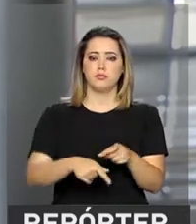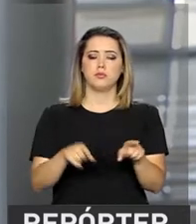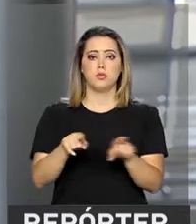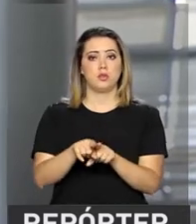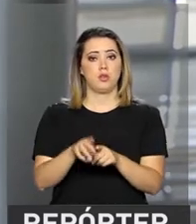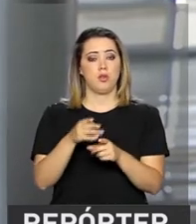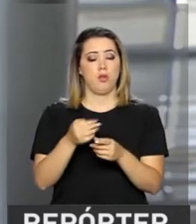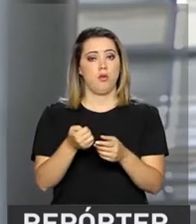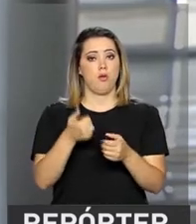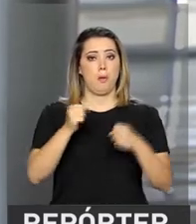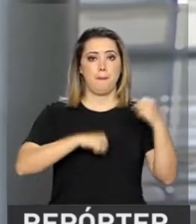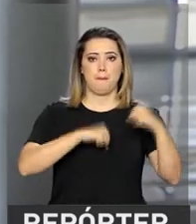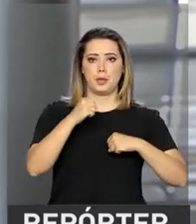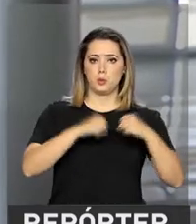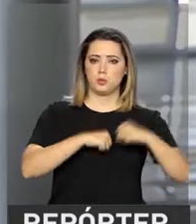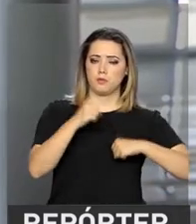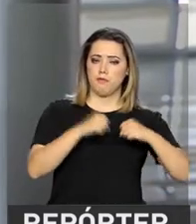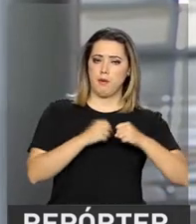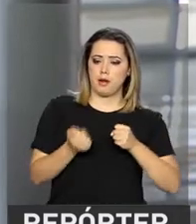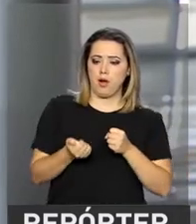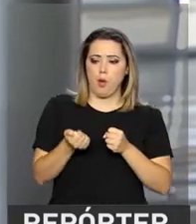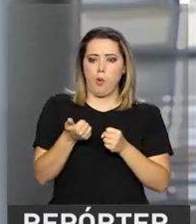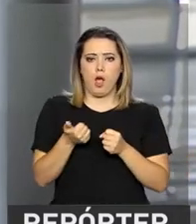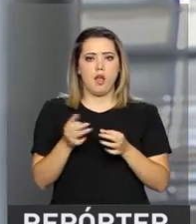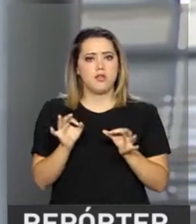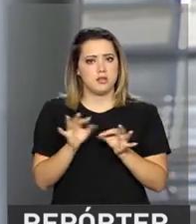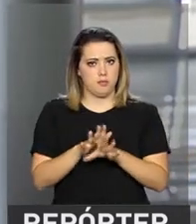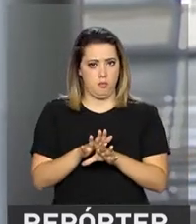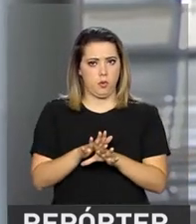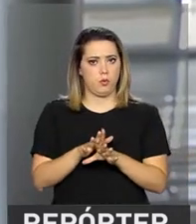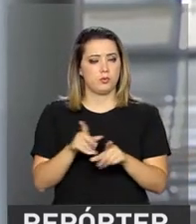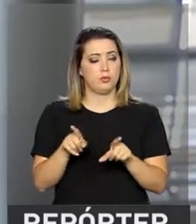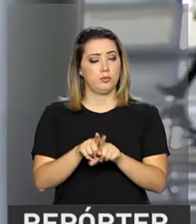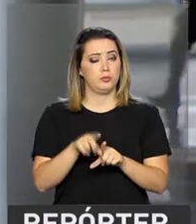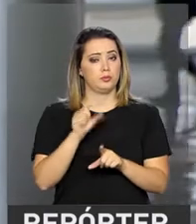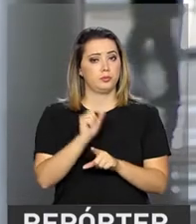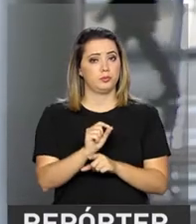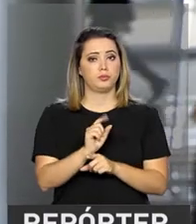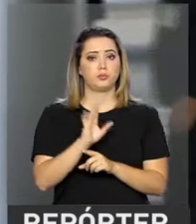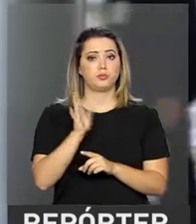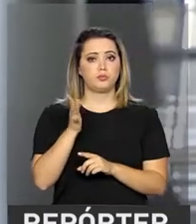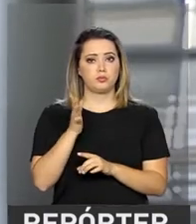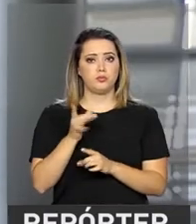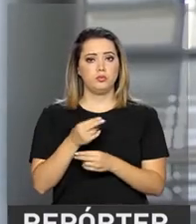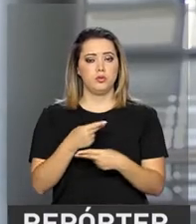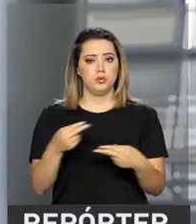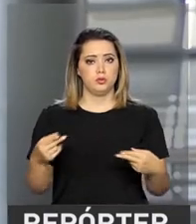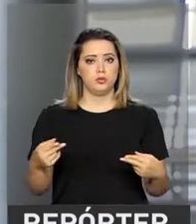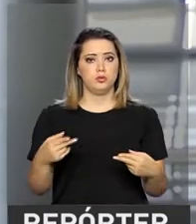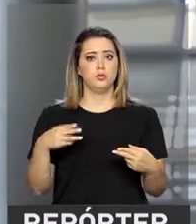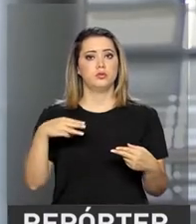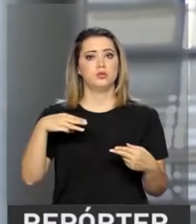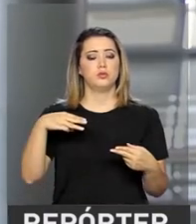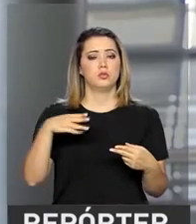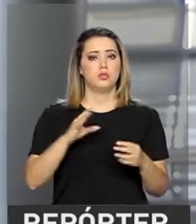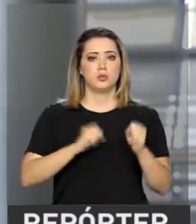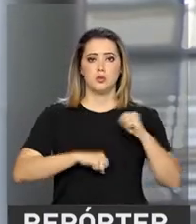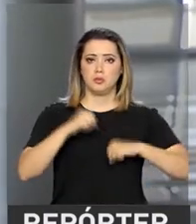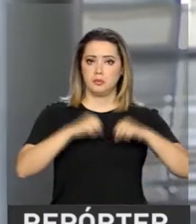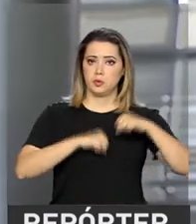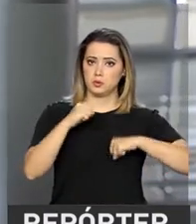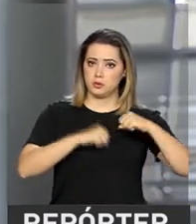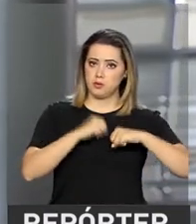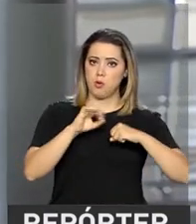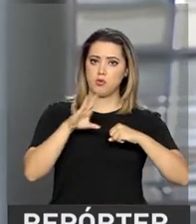ou seja, aqueles que passaram por algum tipo de beneficiamento. Já os produtos manufaturados, que têm um alto